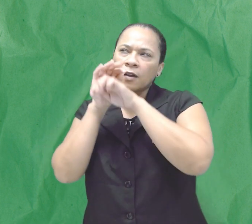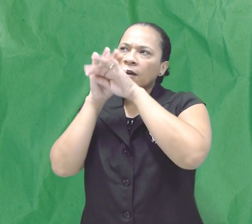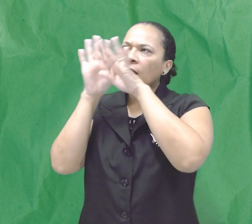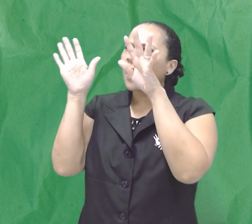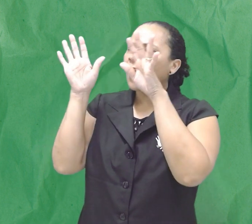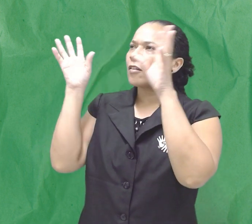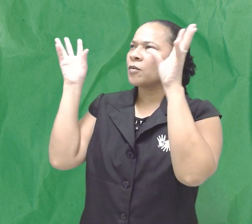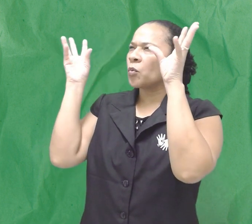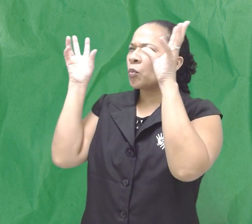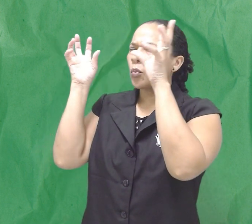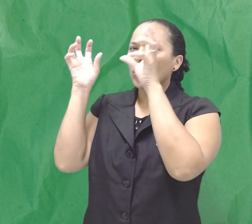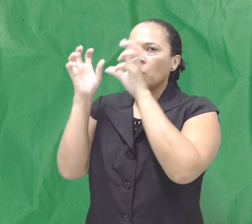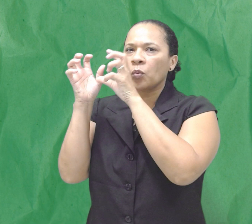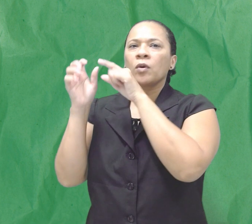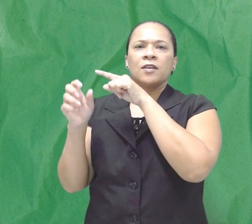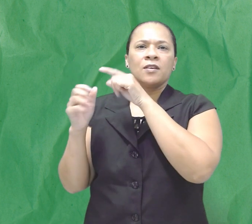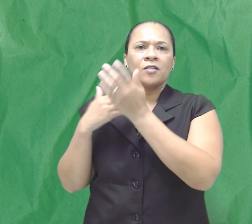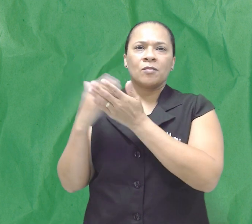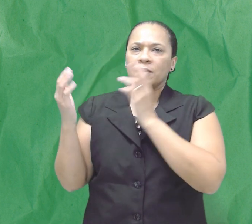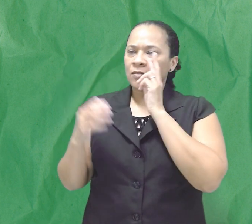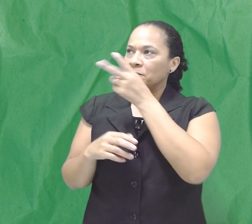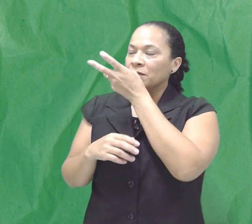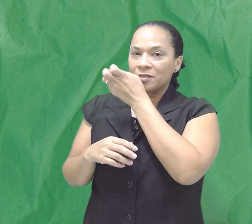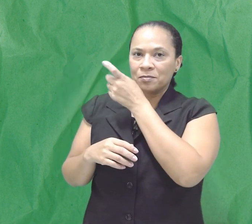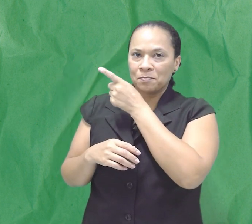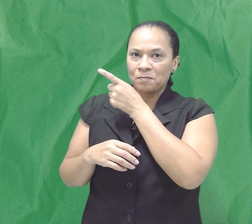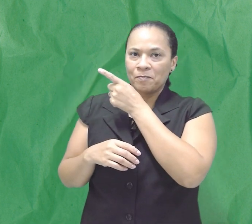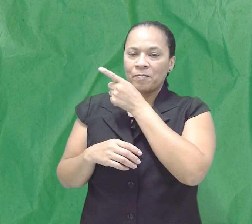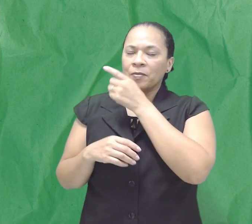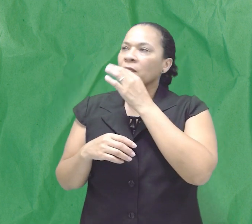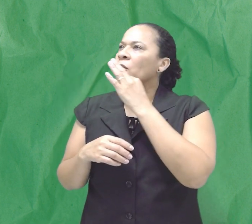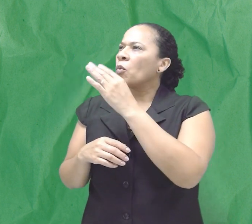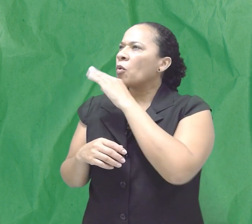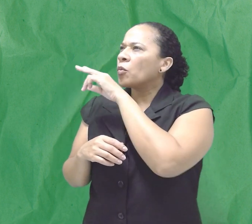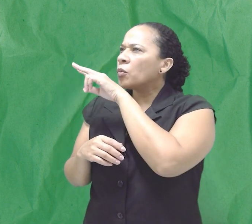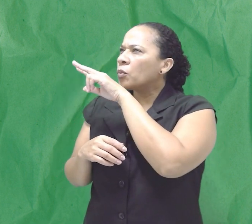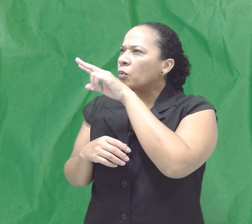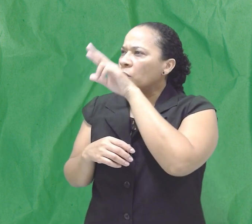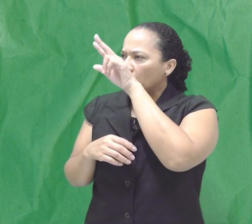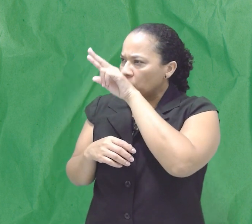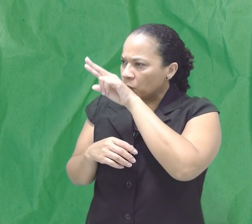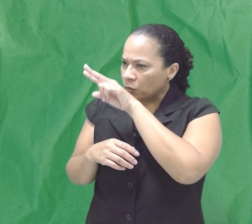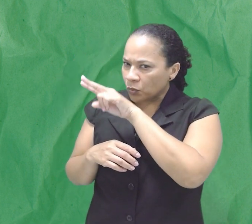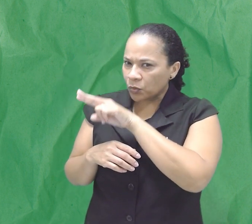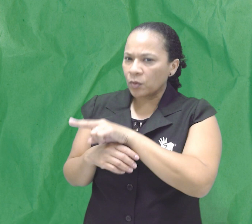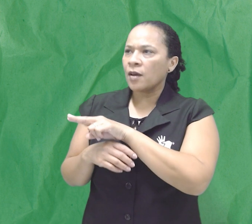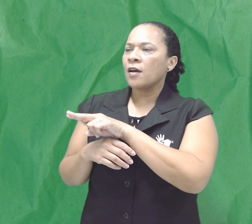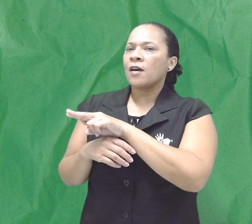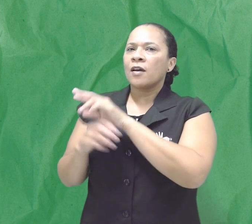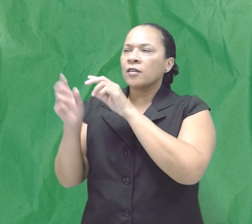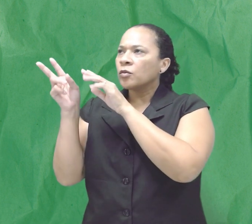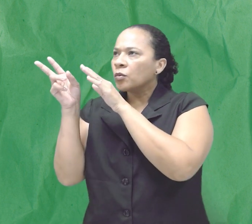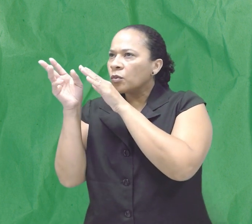E é a percepção desse surgimento dessa coloração que nos dá indicação do término,